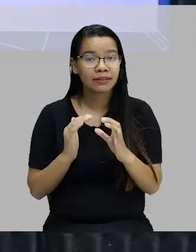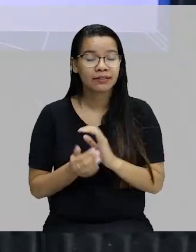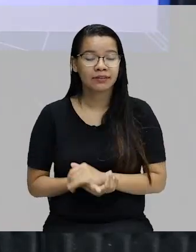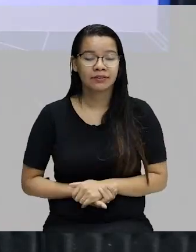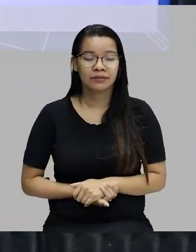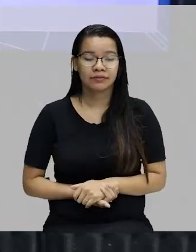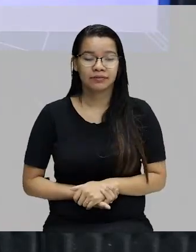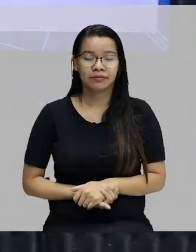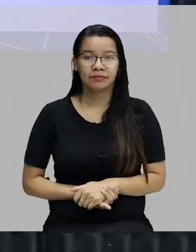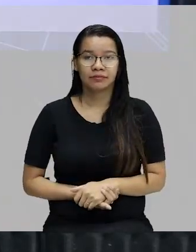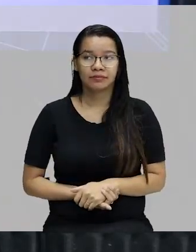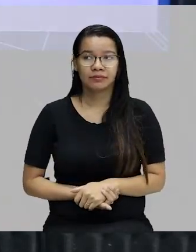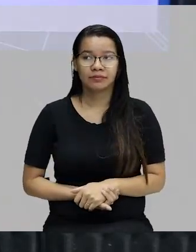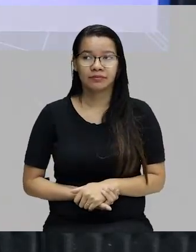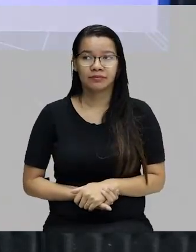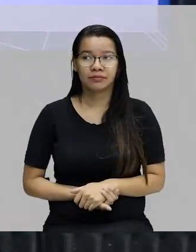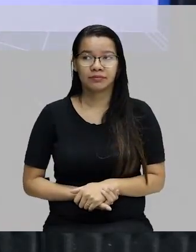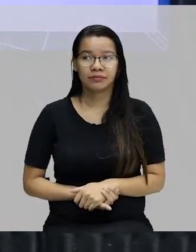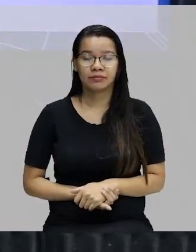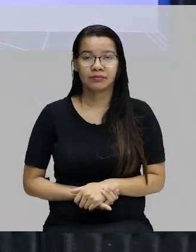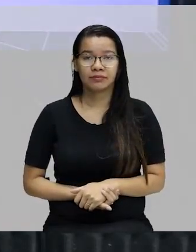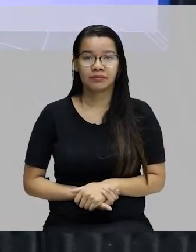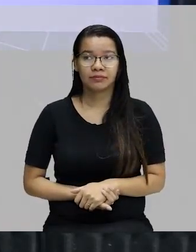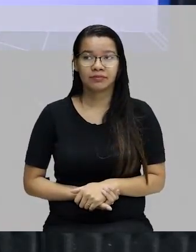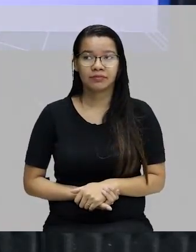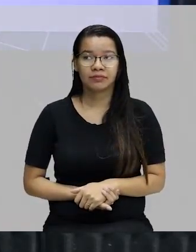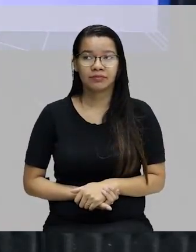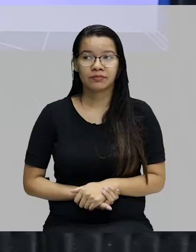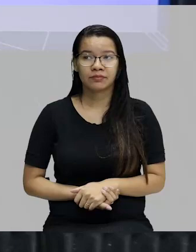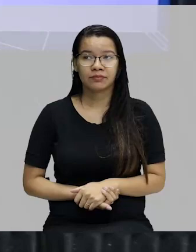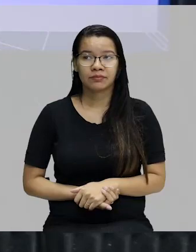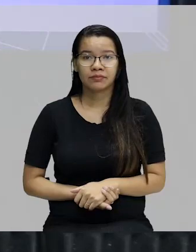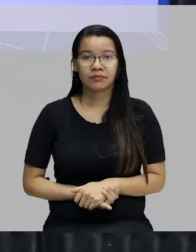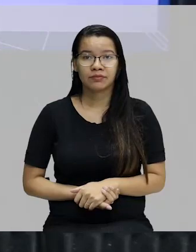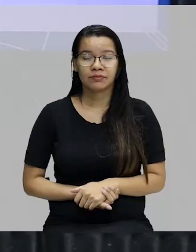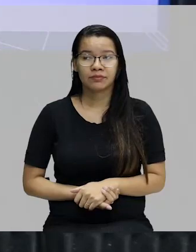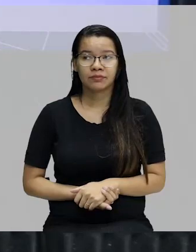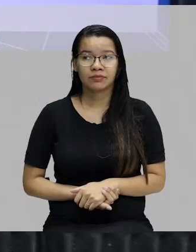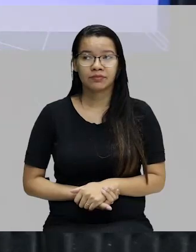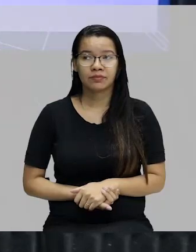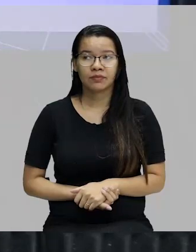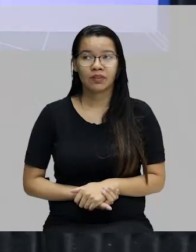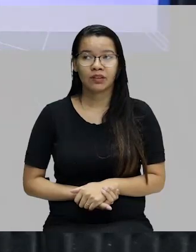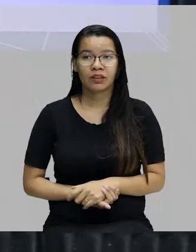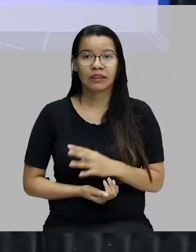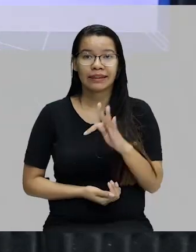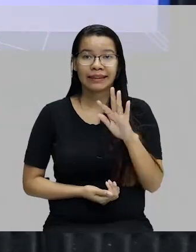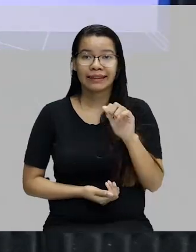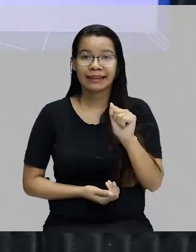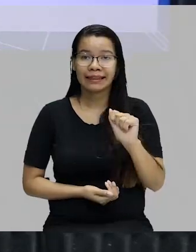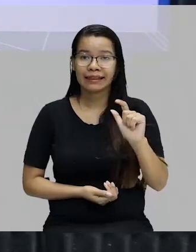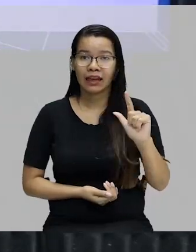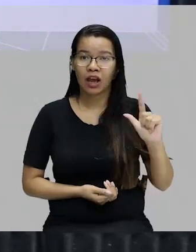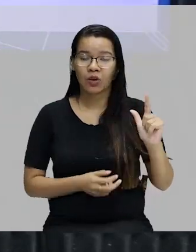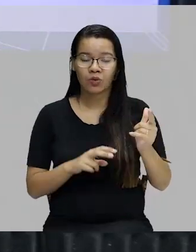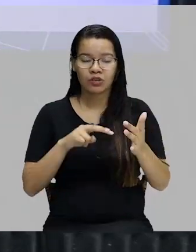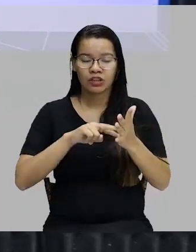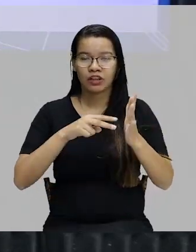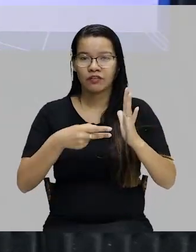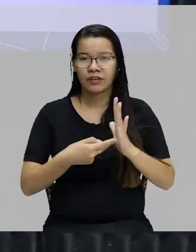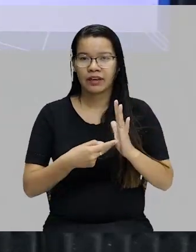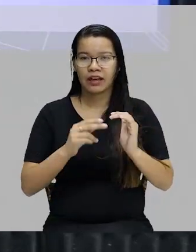Modificando um adjetivo. She is very tall. Tall Tall significa alto.